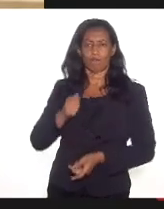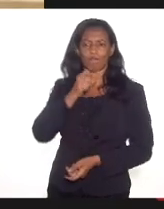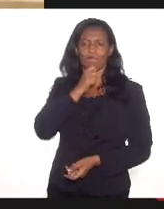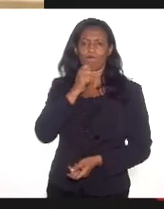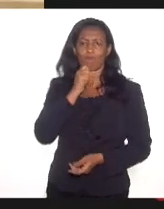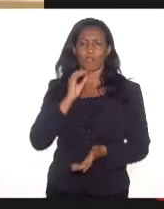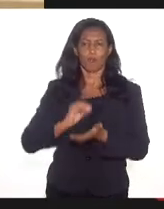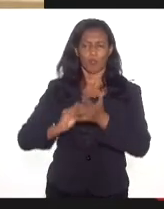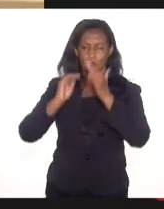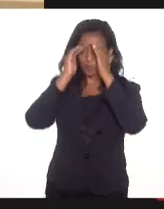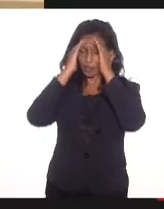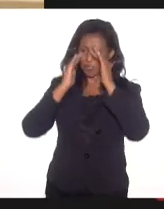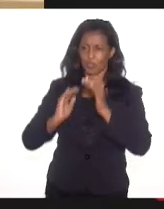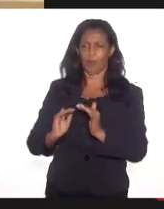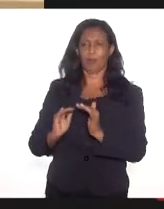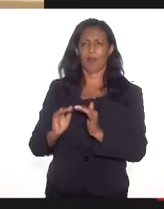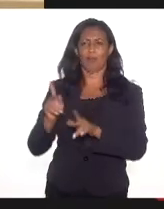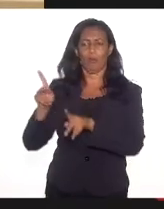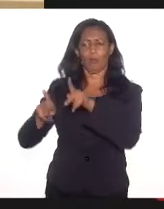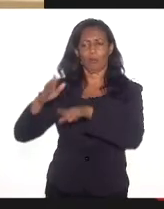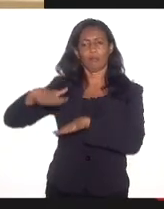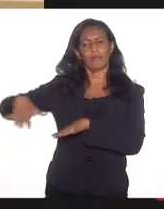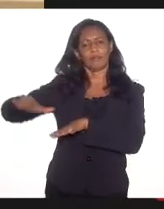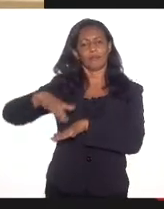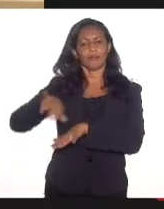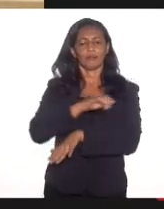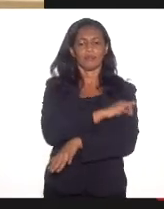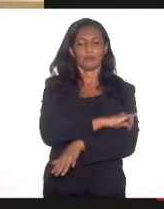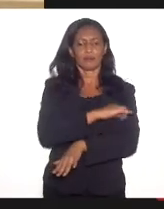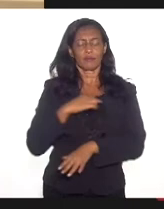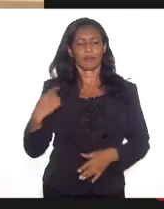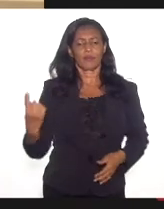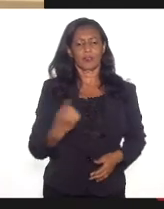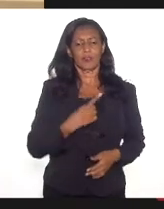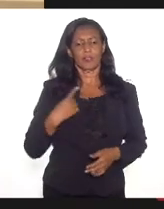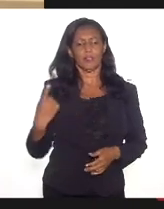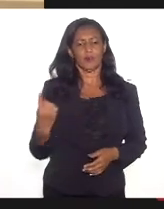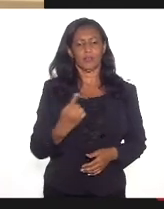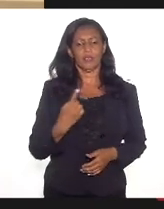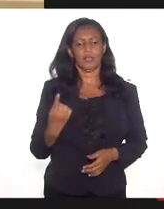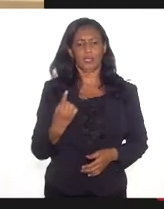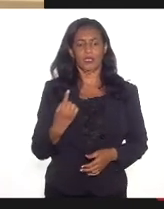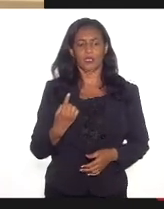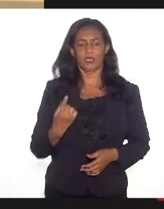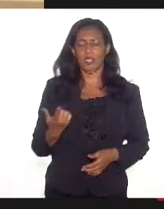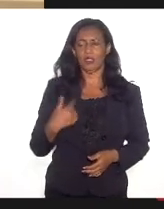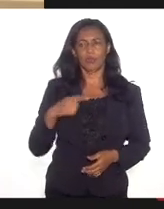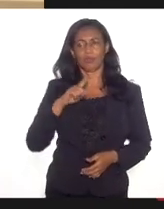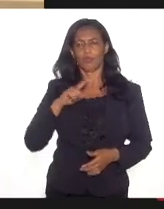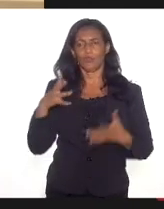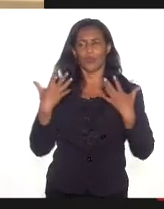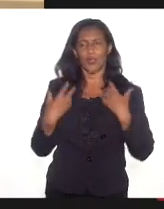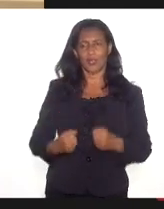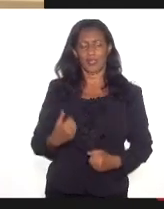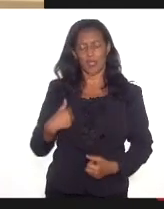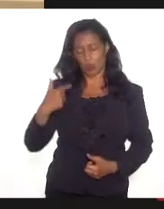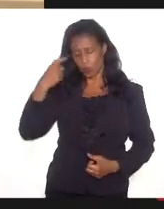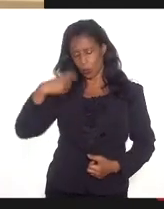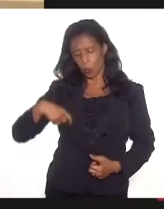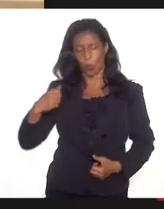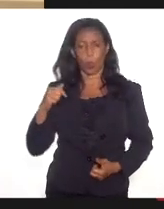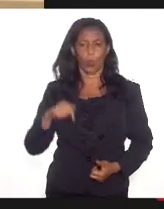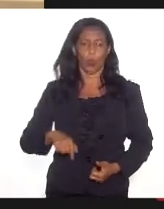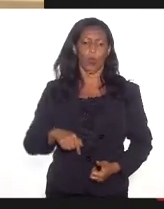com a população do Rio de Janeiro e que a gente enfim repudia e nos colocamos aqui também